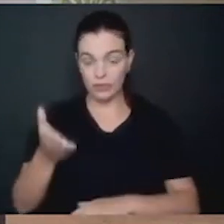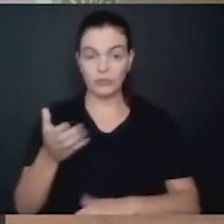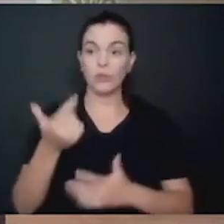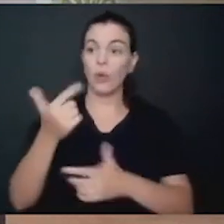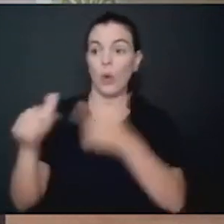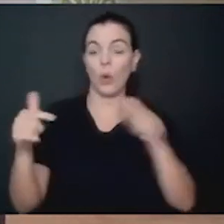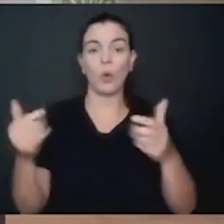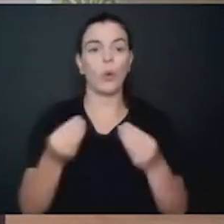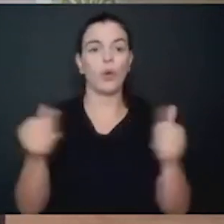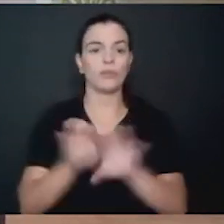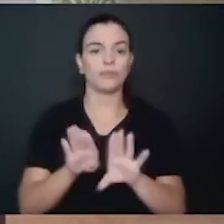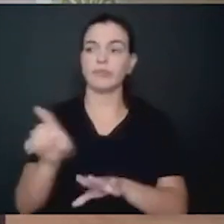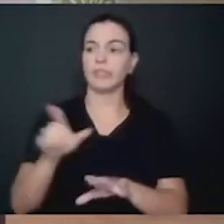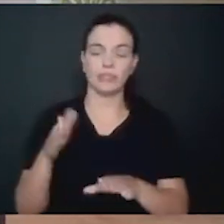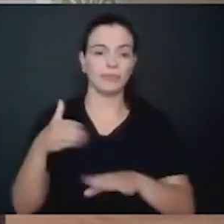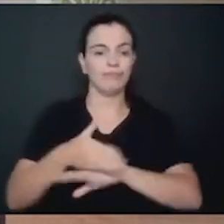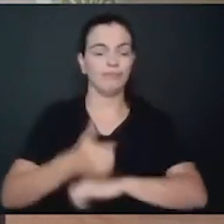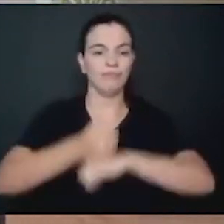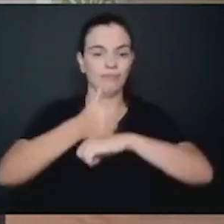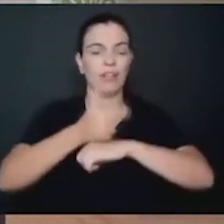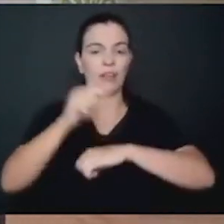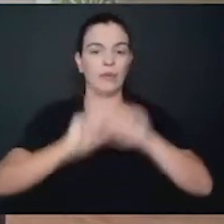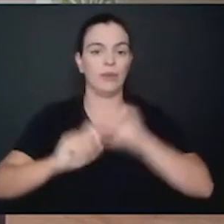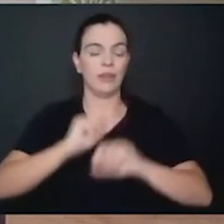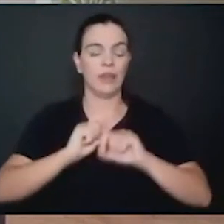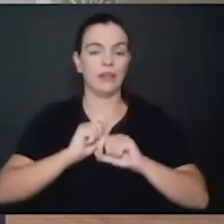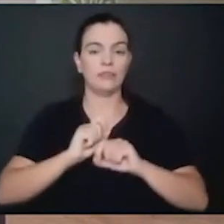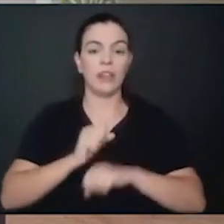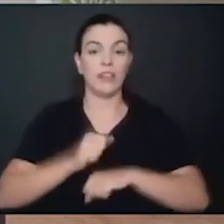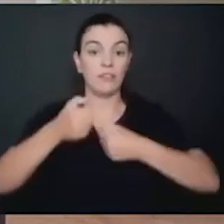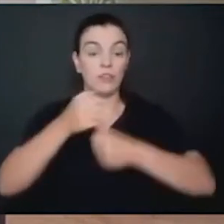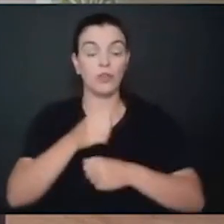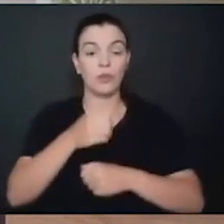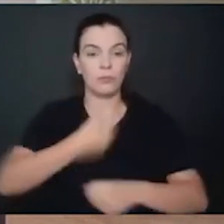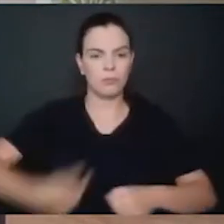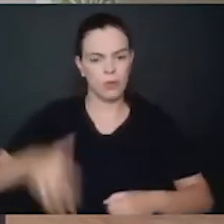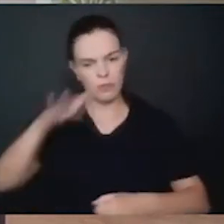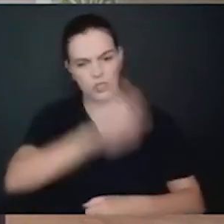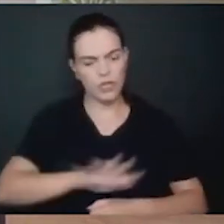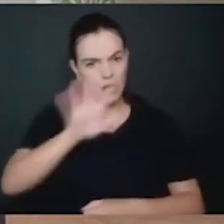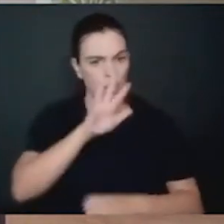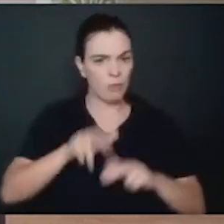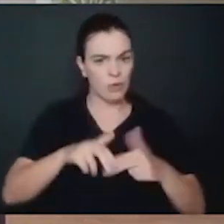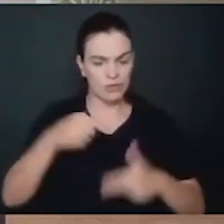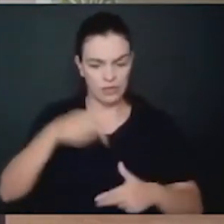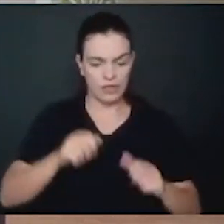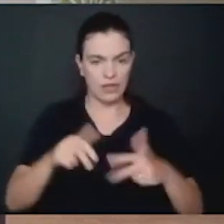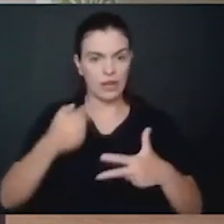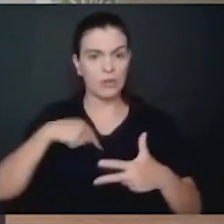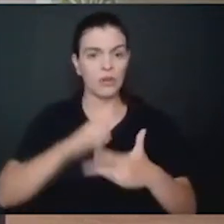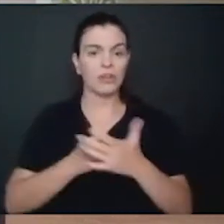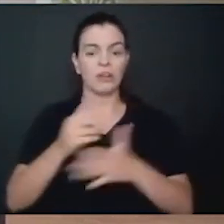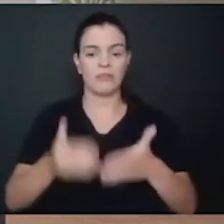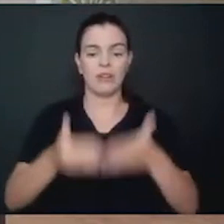Defensor Público Geral do Estado do Paraná e por isso nós fazemos Esse reconhecimento em nome desta casa aprovado pelos 38 vereadores